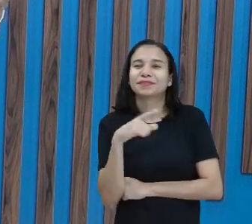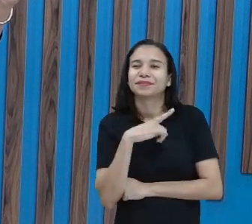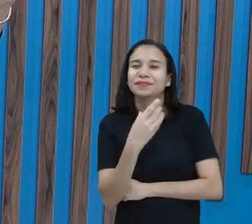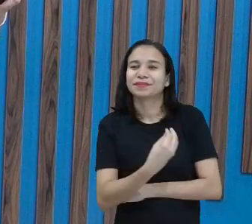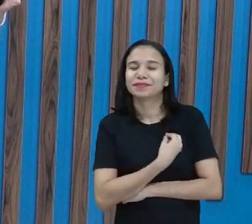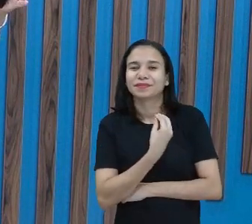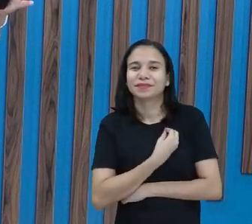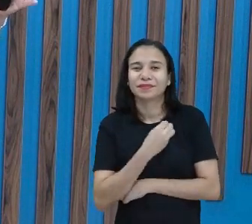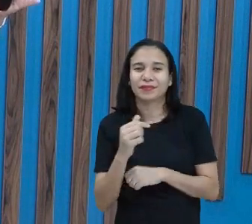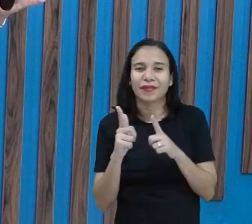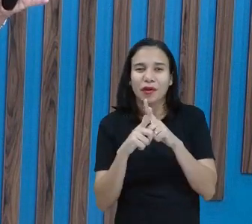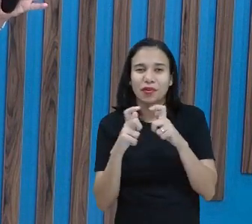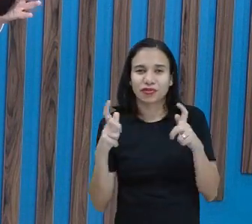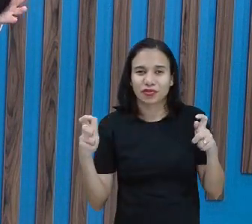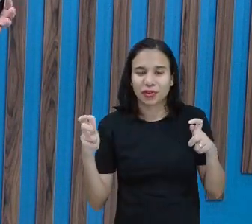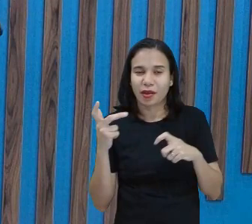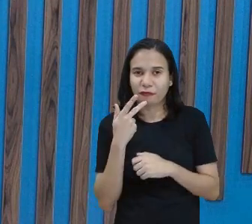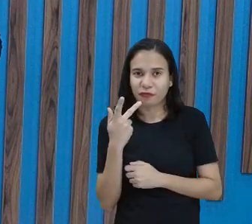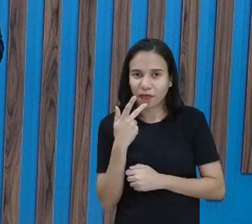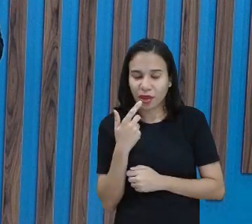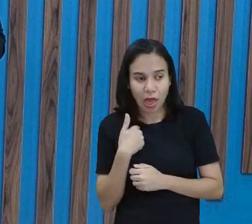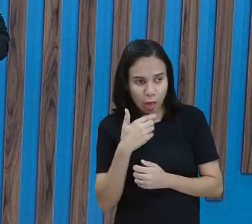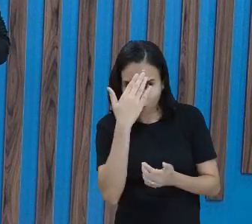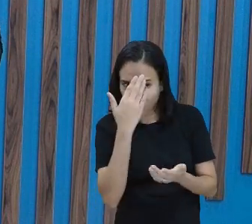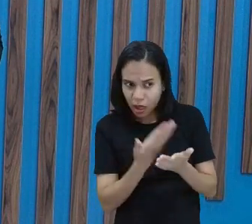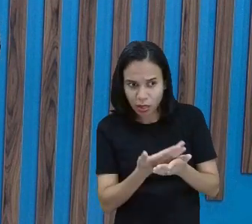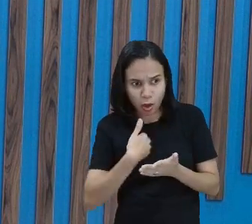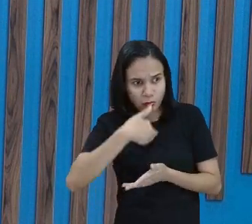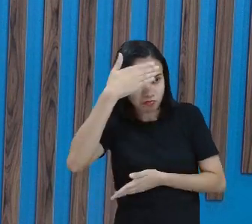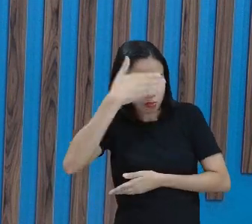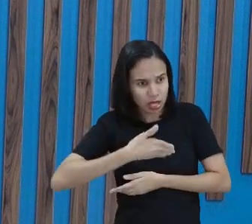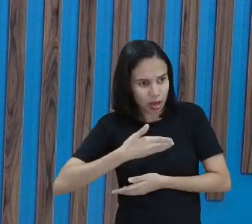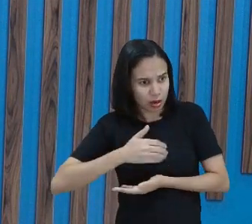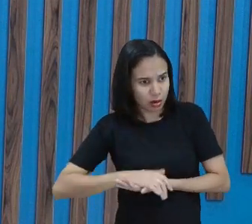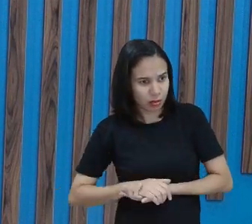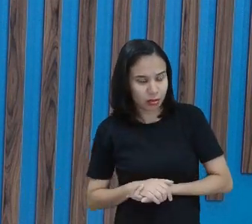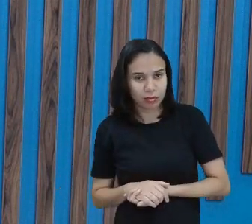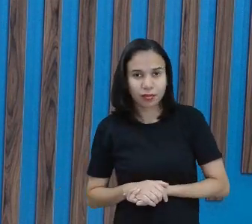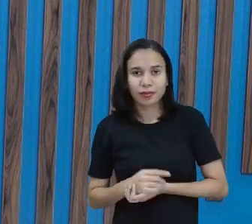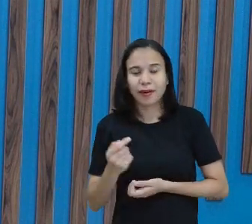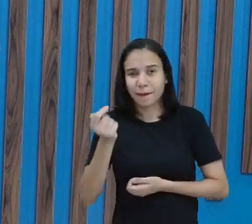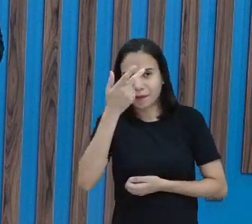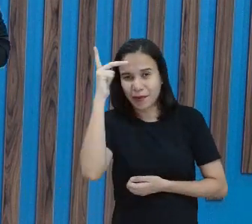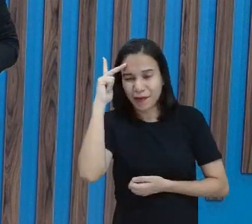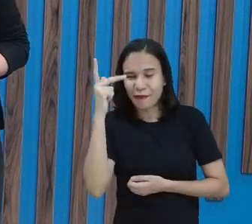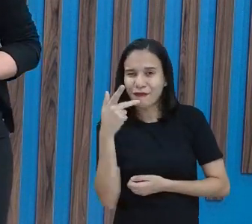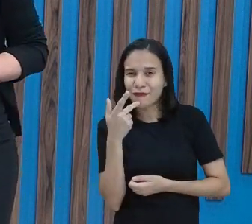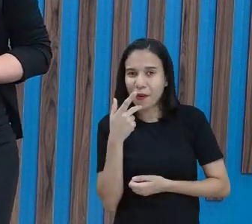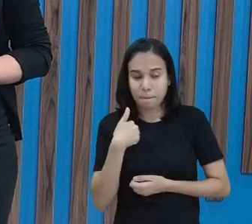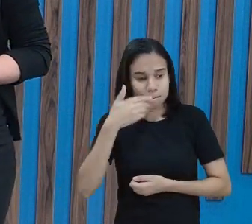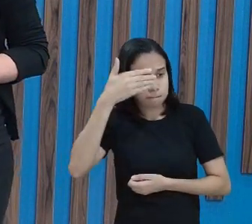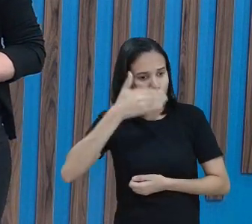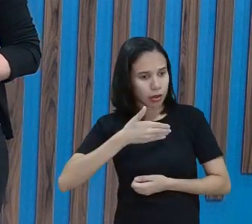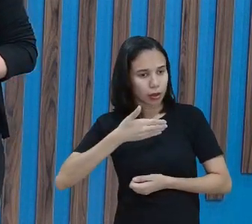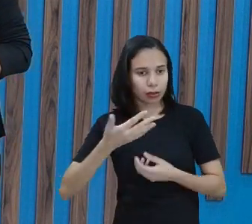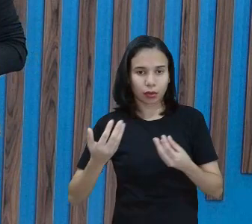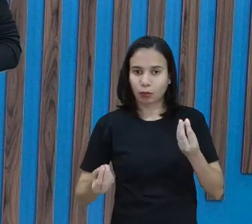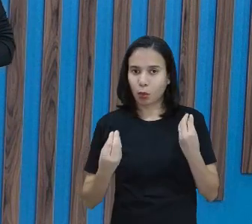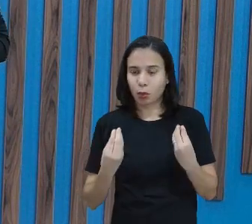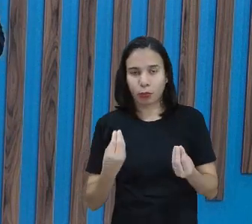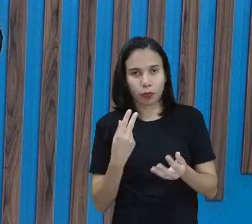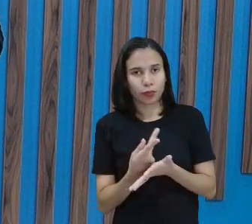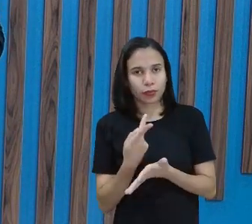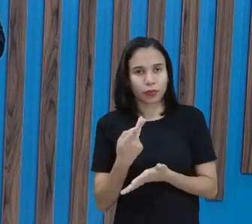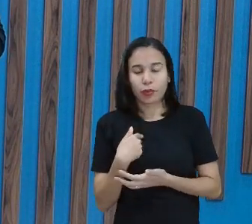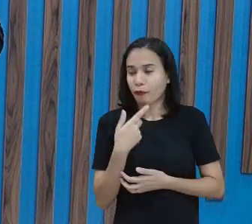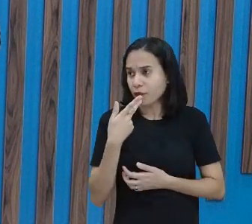Existe uma gíria que a gente fala assim, eu não acredito, tô passada, não é? É. As pessoas não falam assim, tô passada com isso.